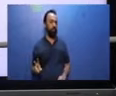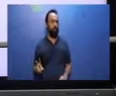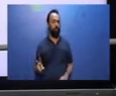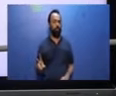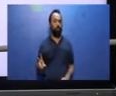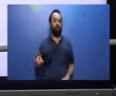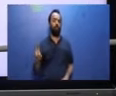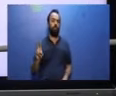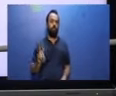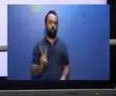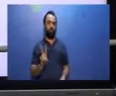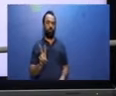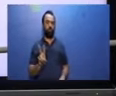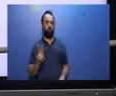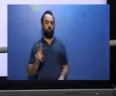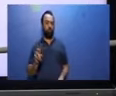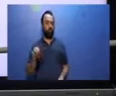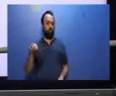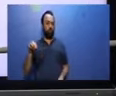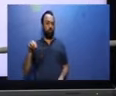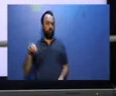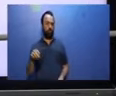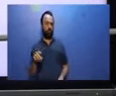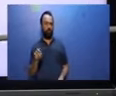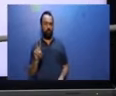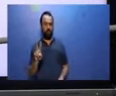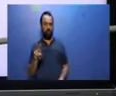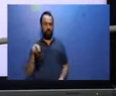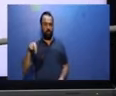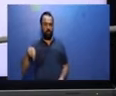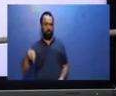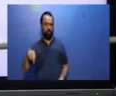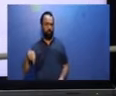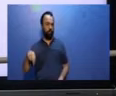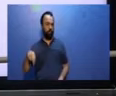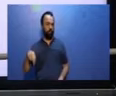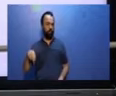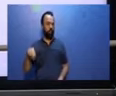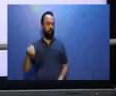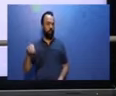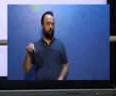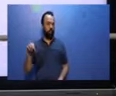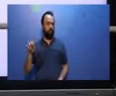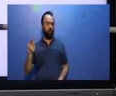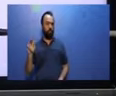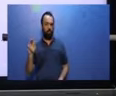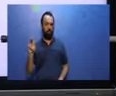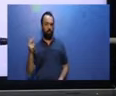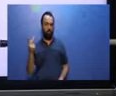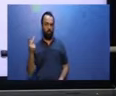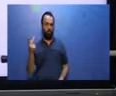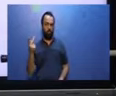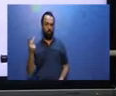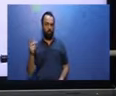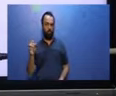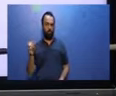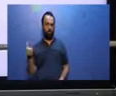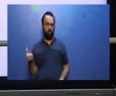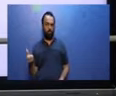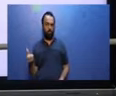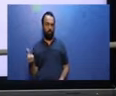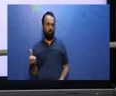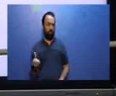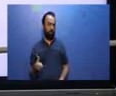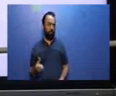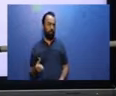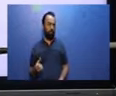dois multiplicando o nitrogênio que vai dar n2 que nós já temos aqui e 2 x 3 que vai dar